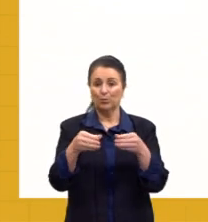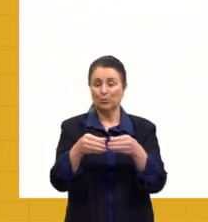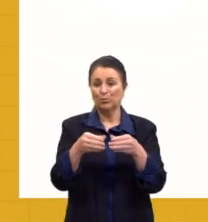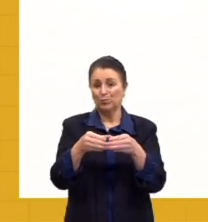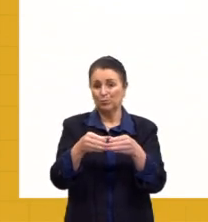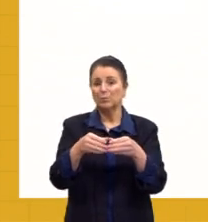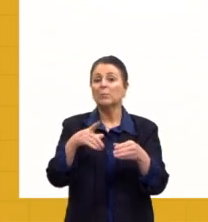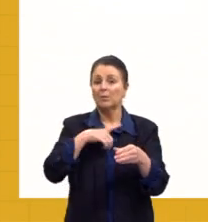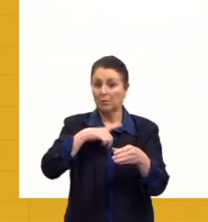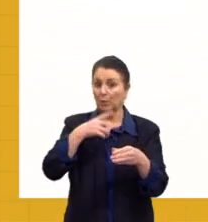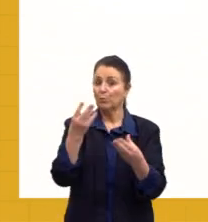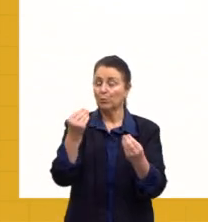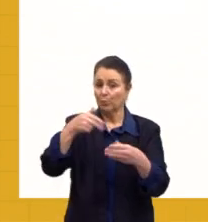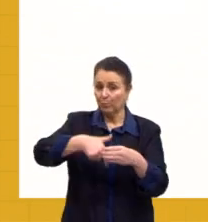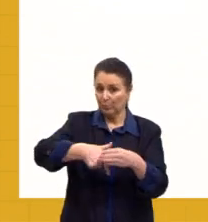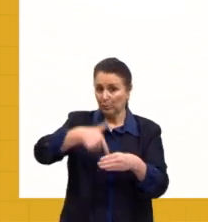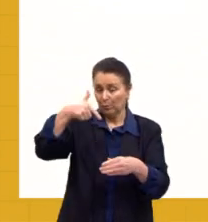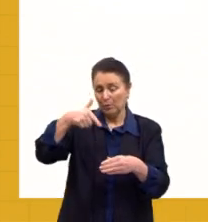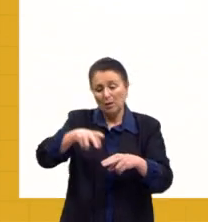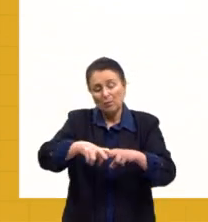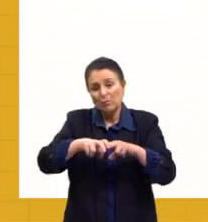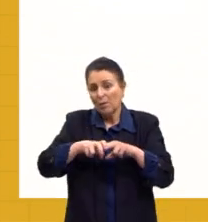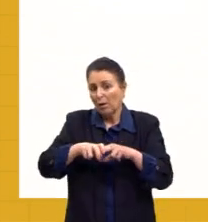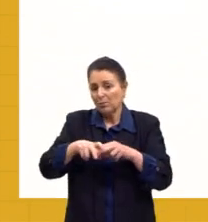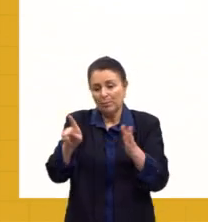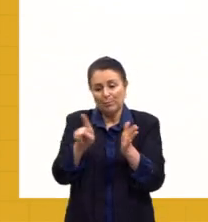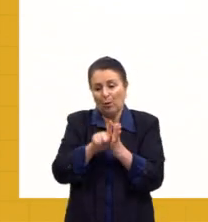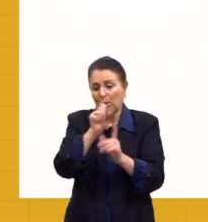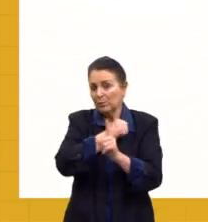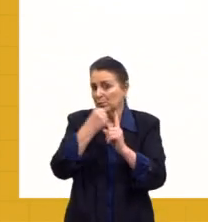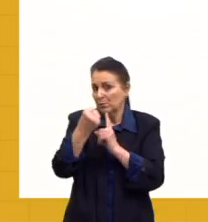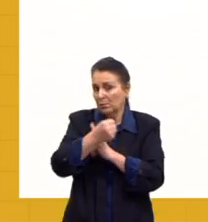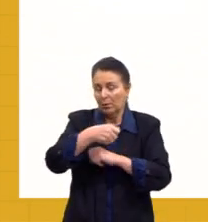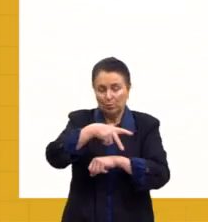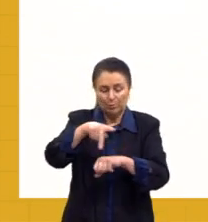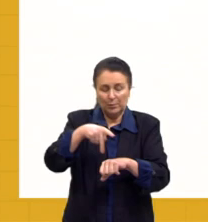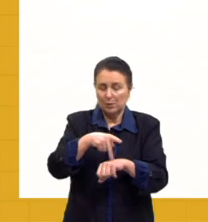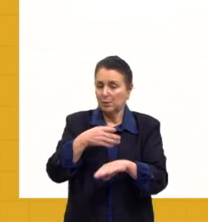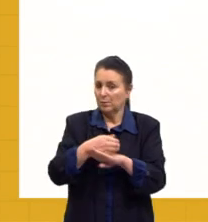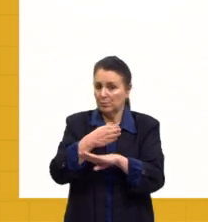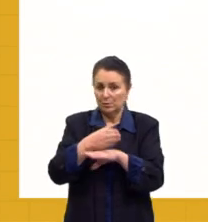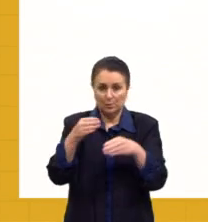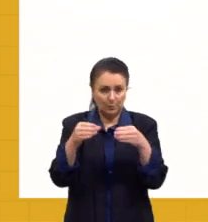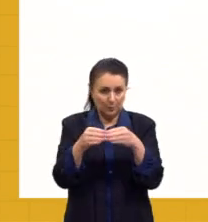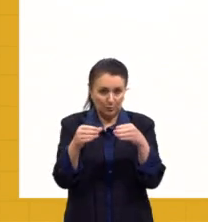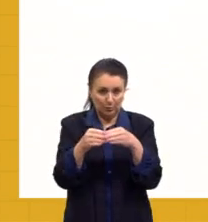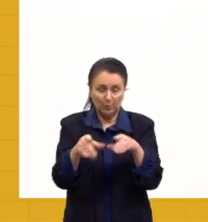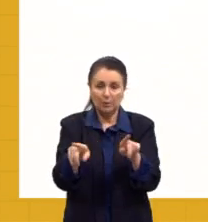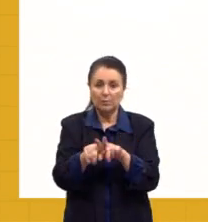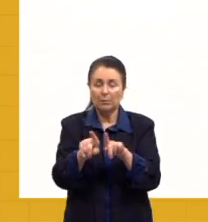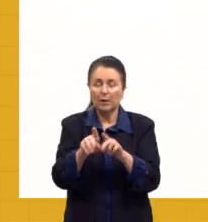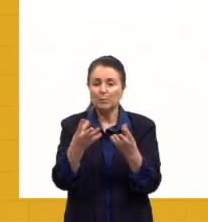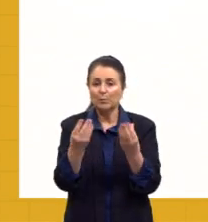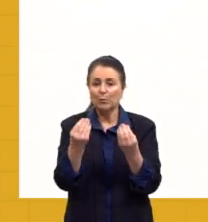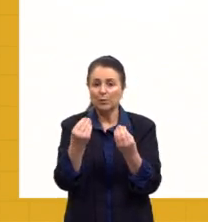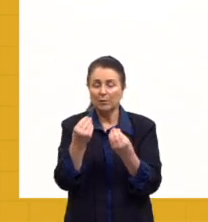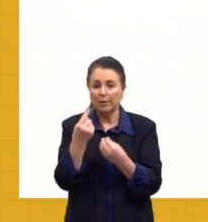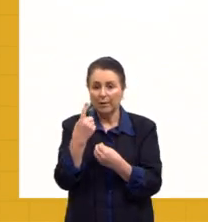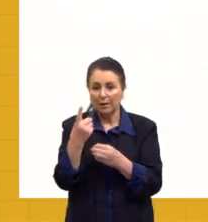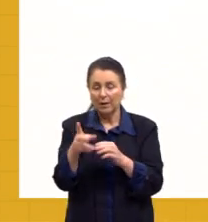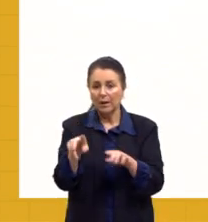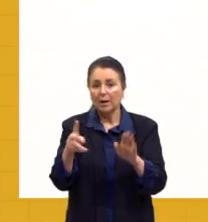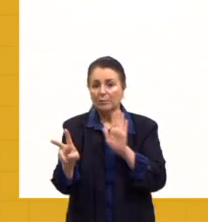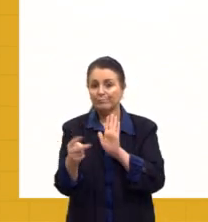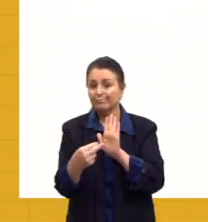um o país mesmo é uma questão social do país a gente vai ver isso aí outra coisa que chama né a quantidade